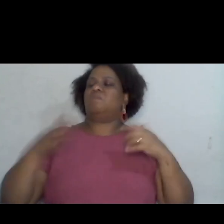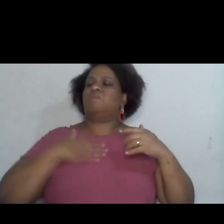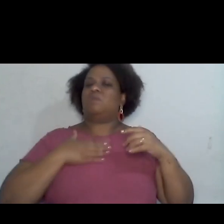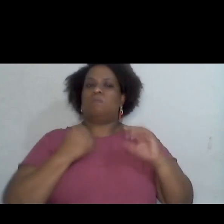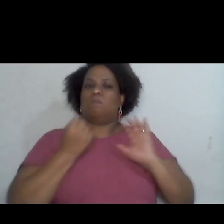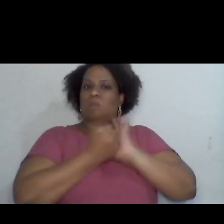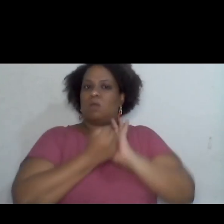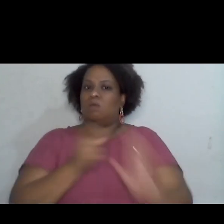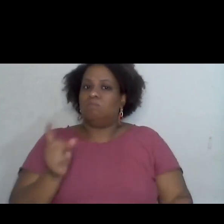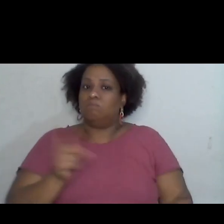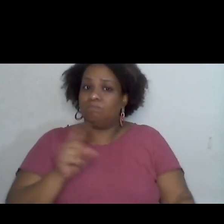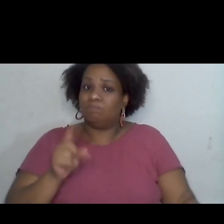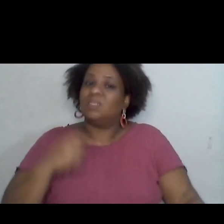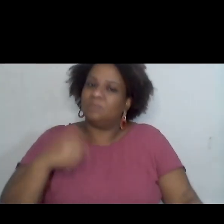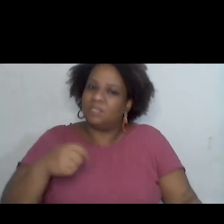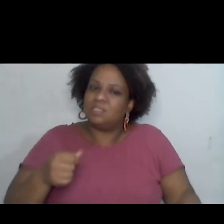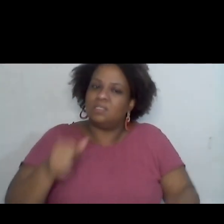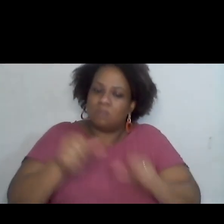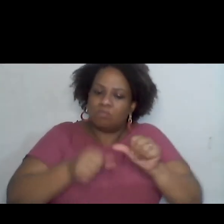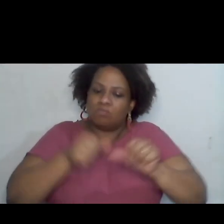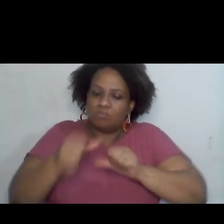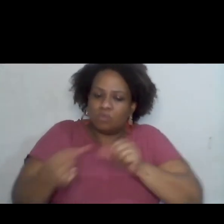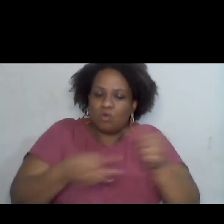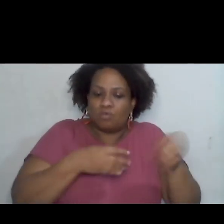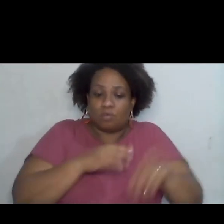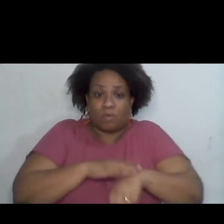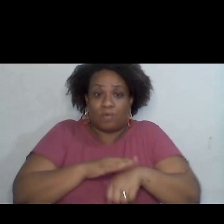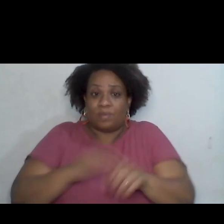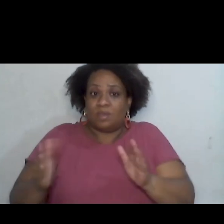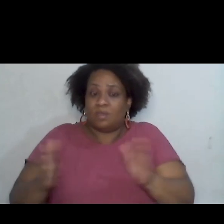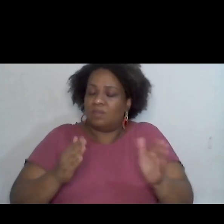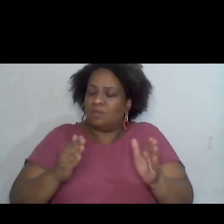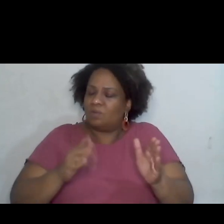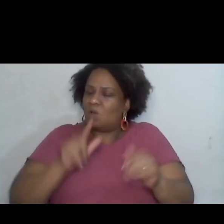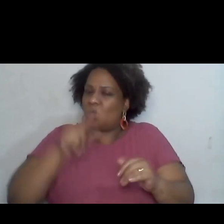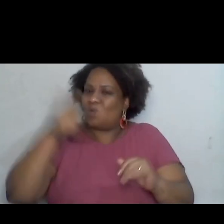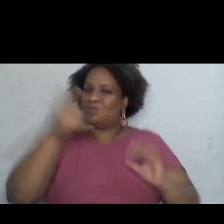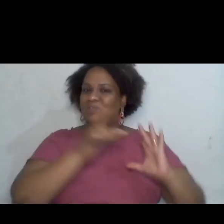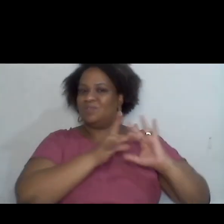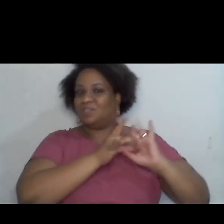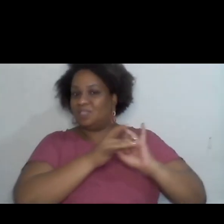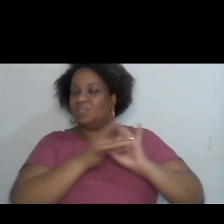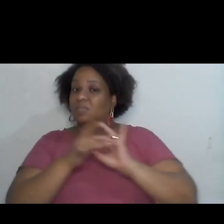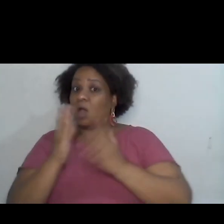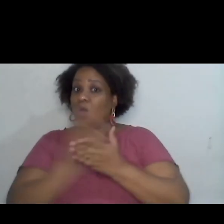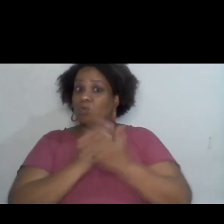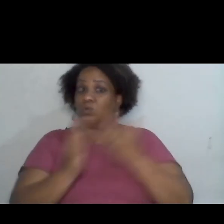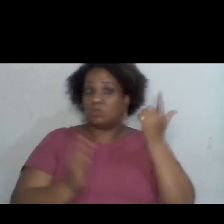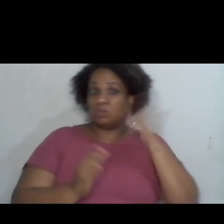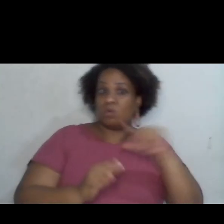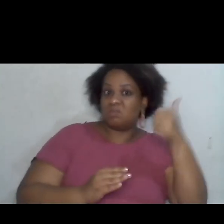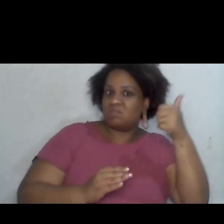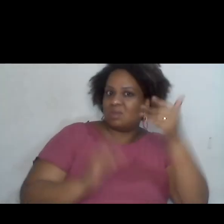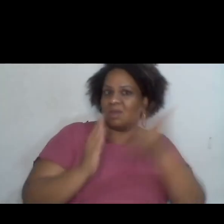é necessária uma atualização. Os tempos são outros, a conjuntura é outra, tem coisa que deu certo, tem coisa que deu